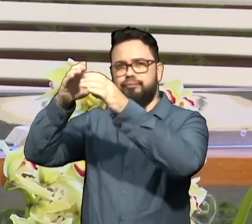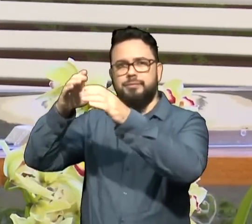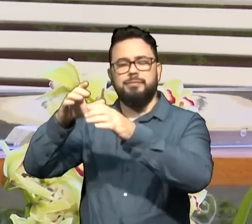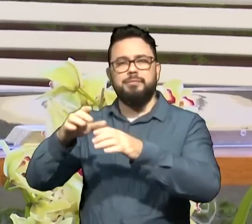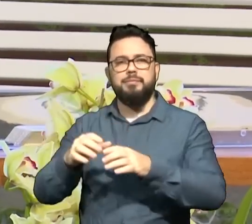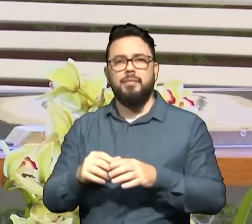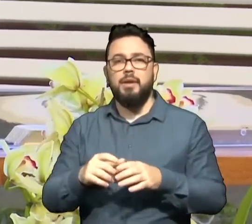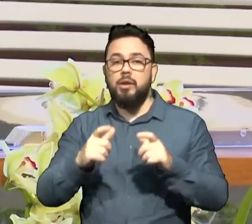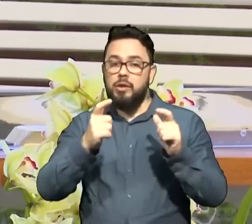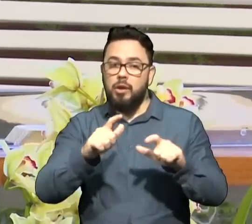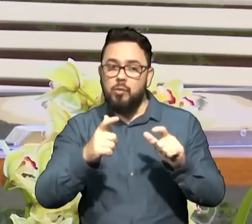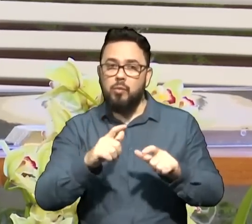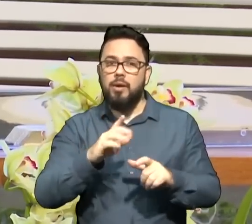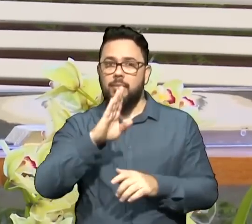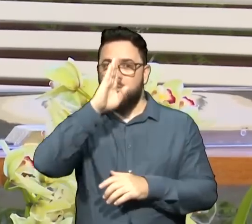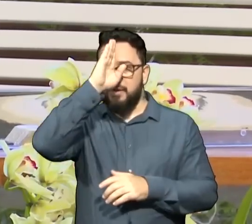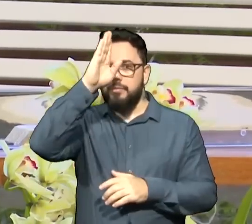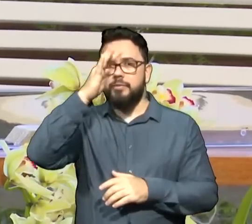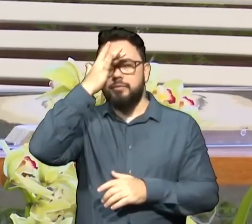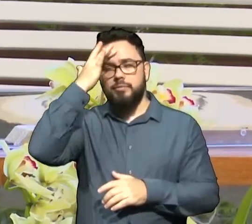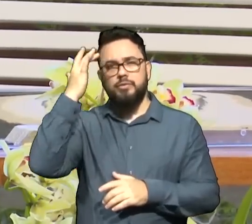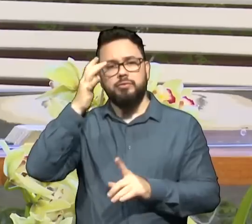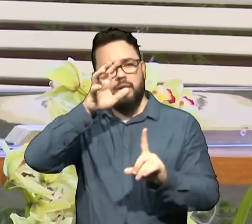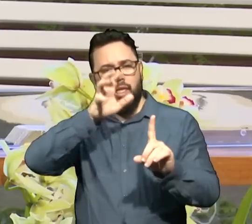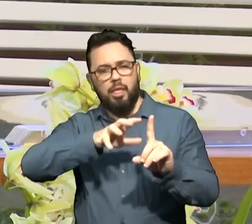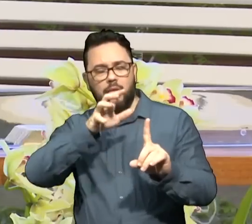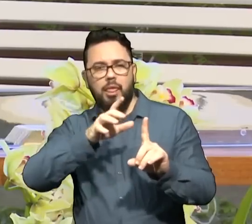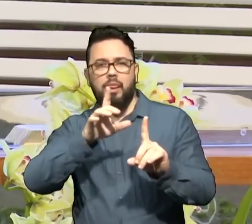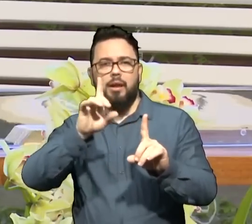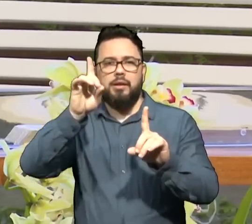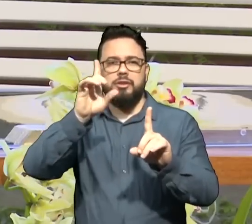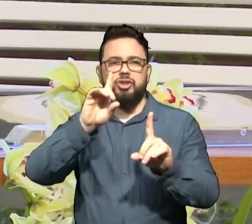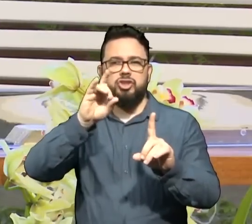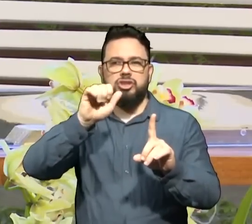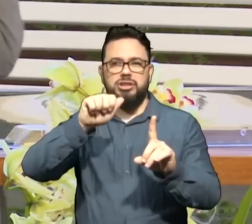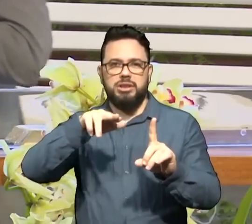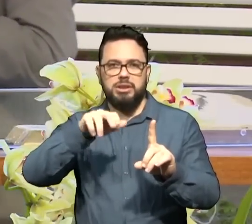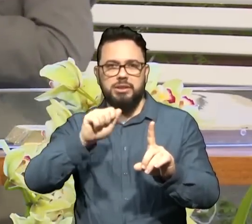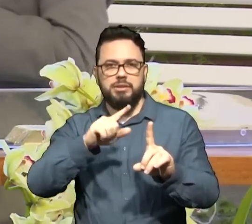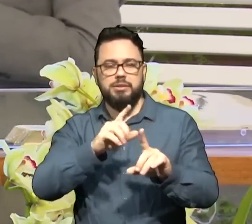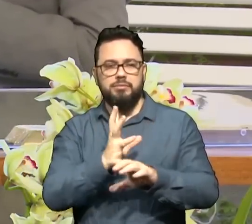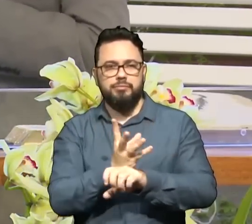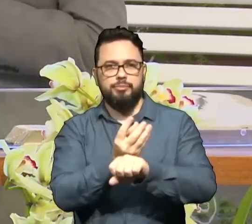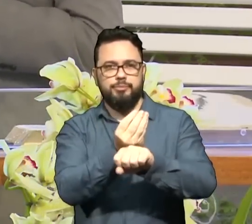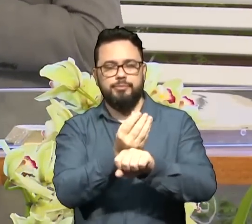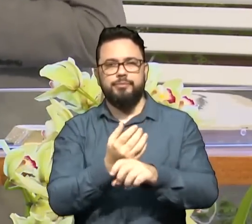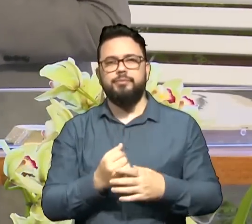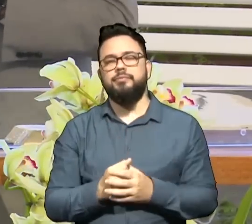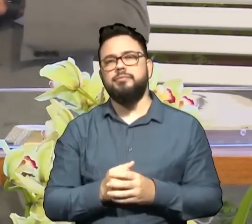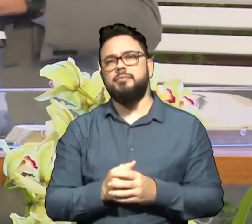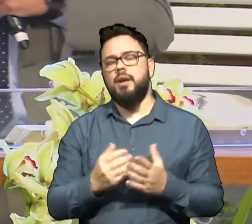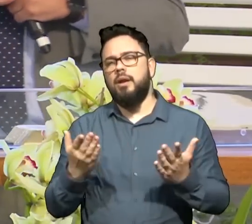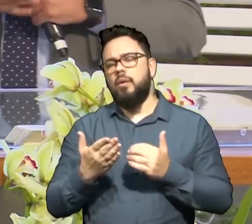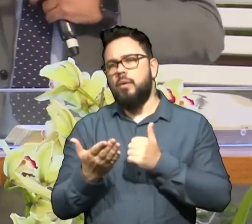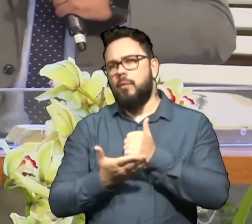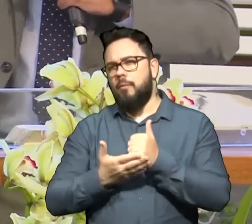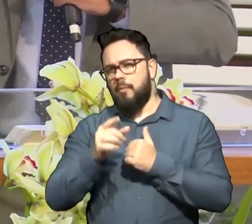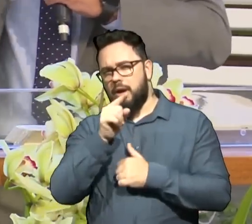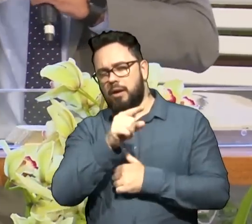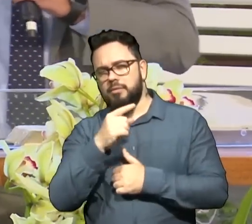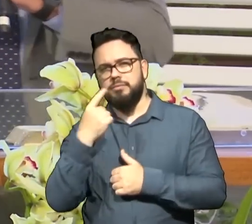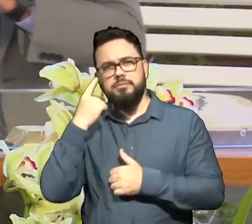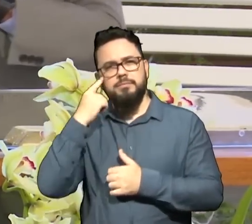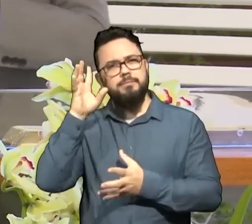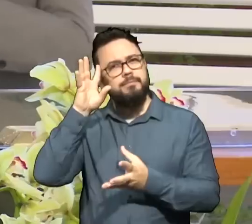peregrinação da deusa Diana dos Efésios agora com base nisso eu consigo entender a